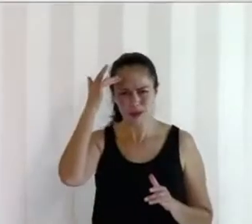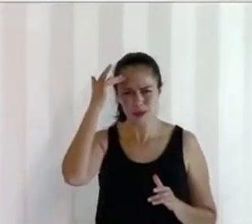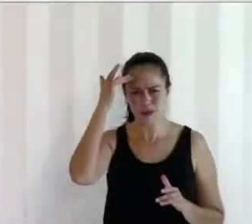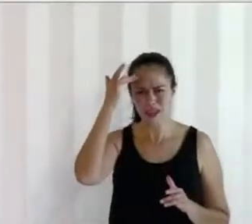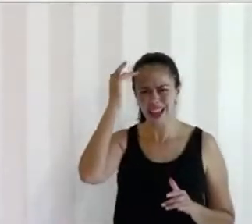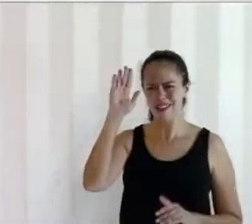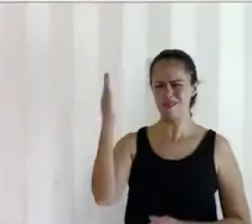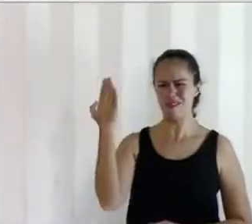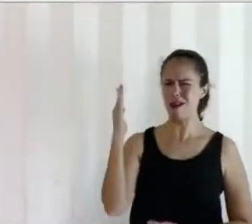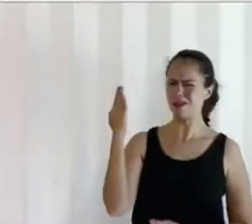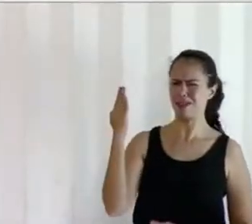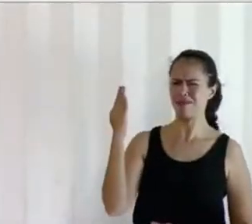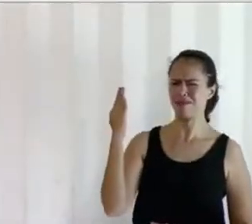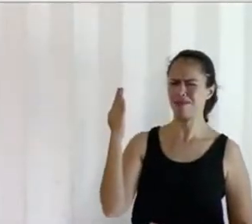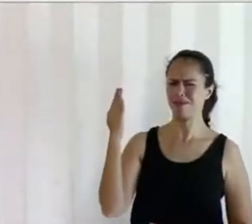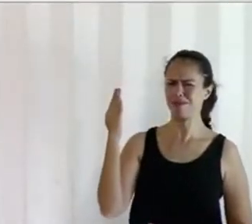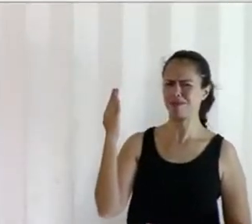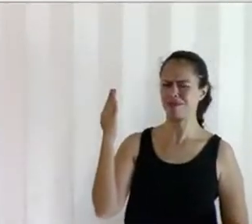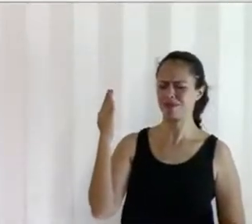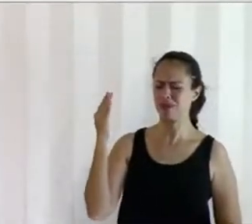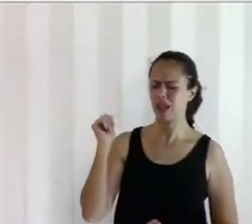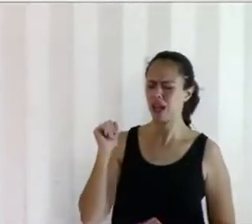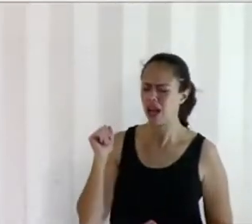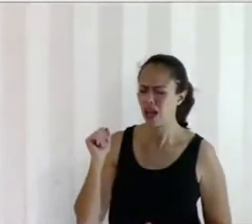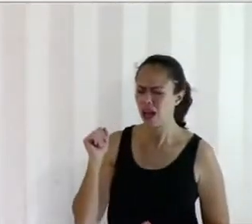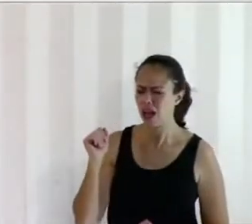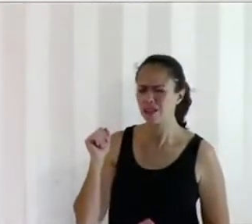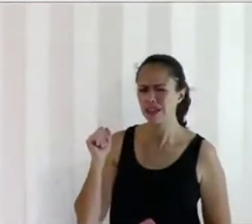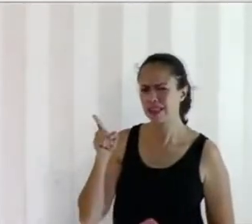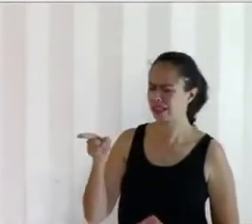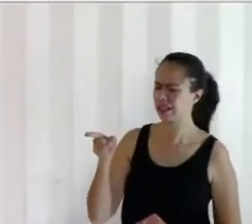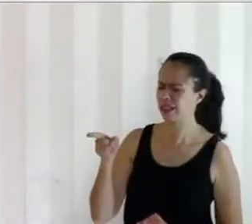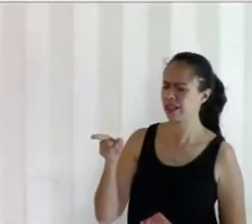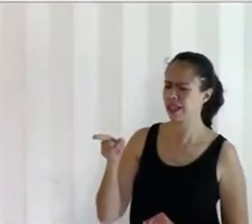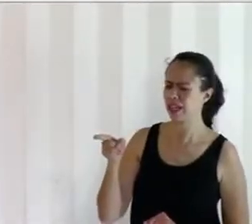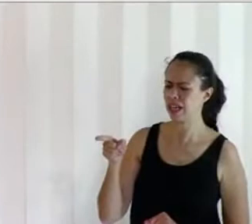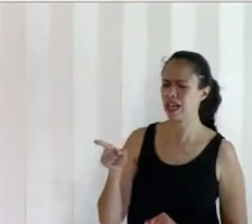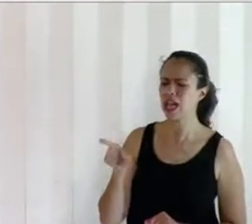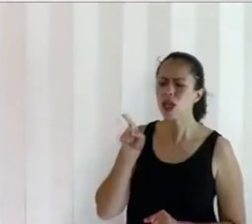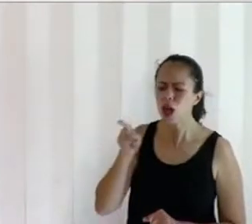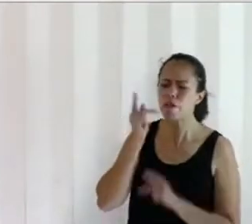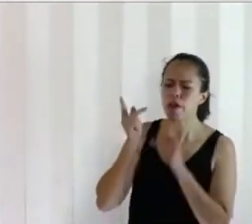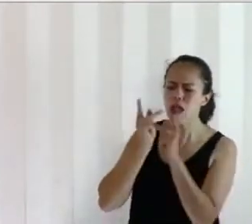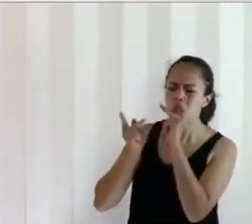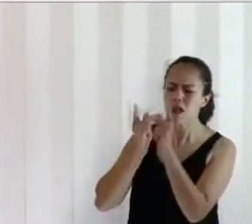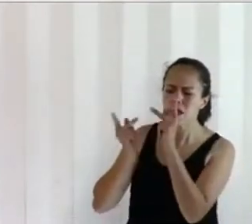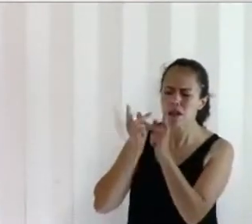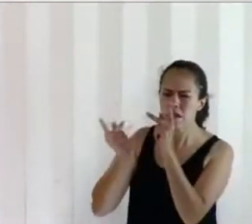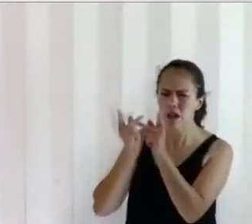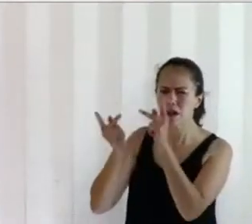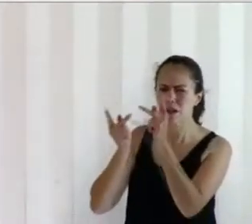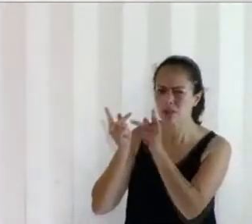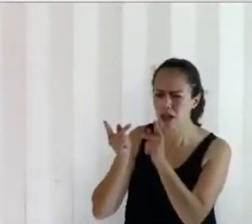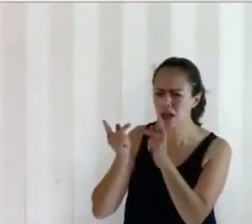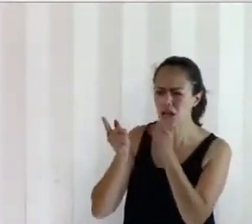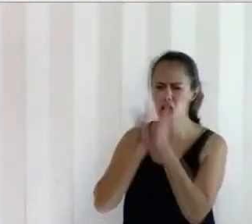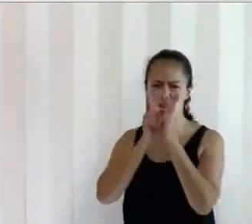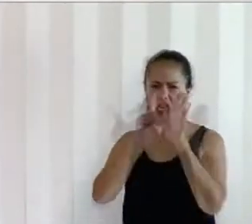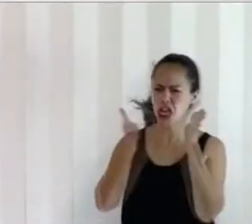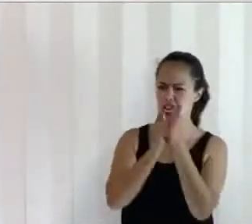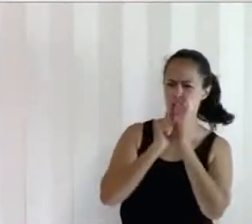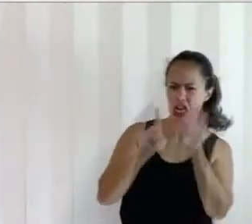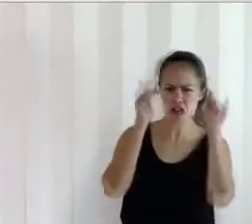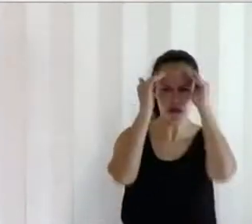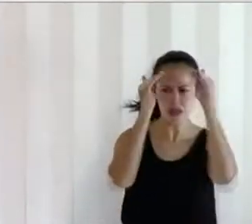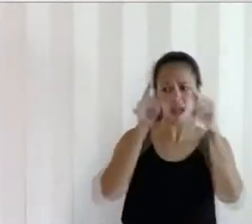É por isso que nós temos de entender o que não era lei e o que não era justiça para Jesus aqui